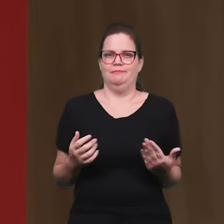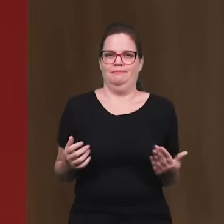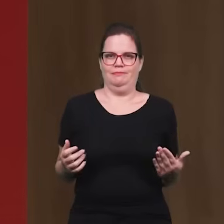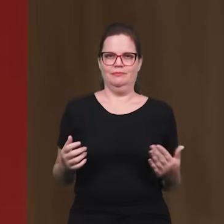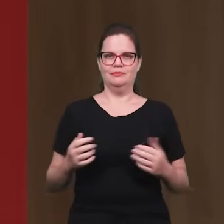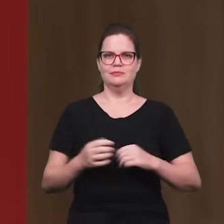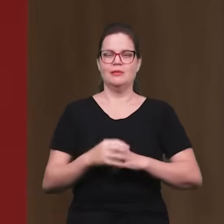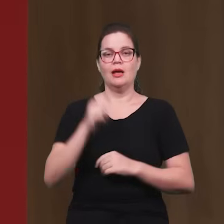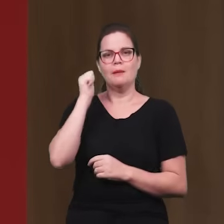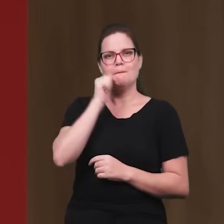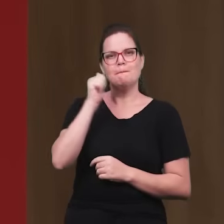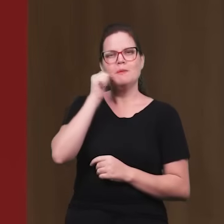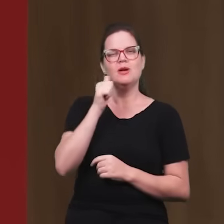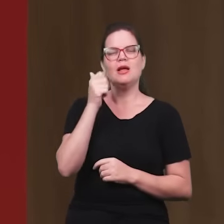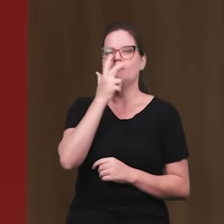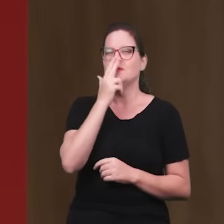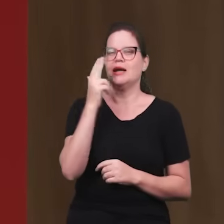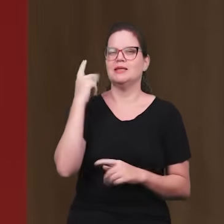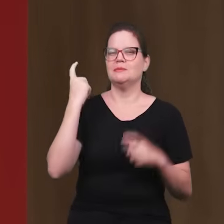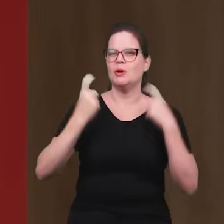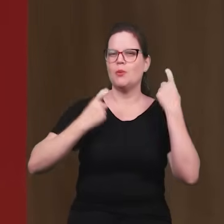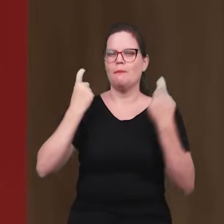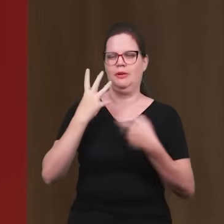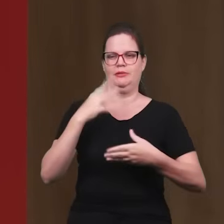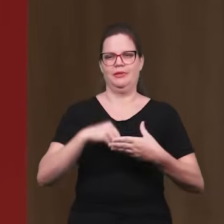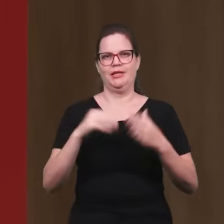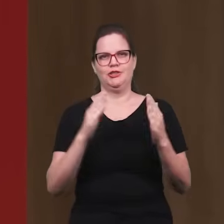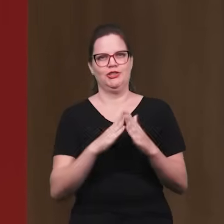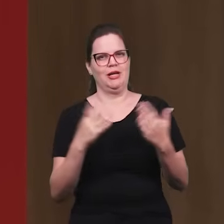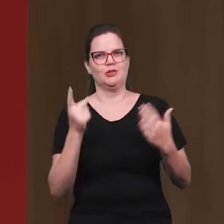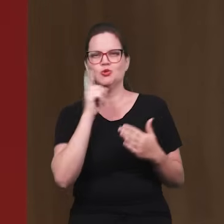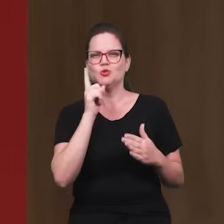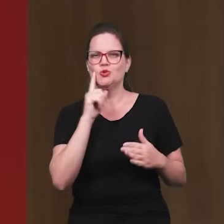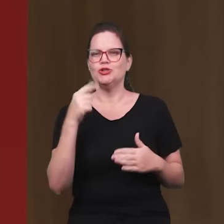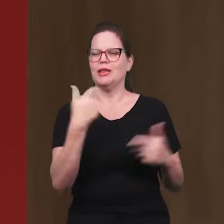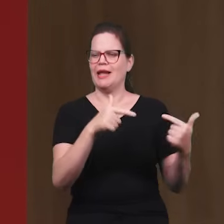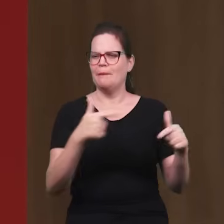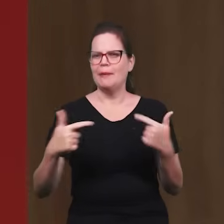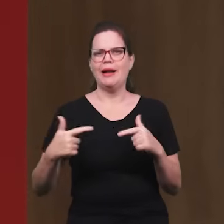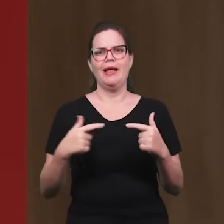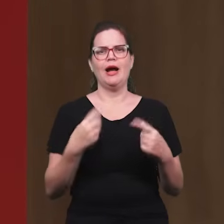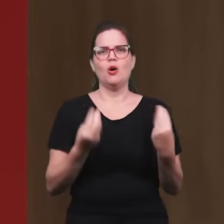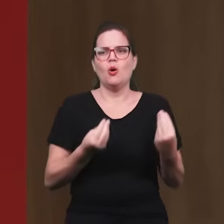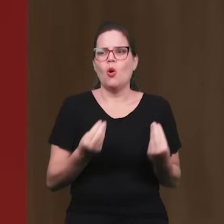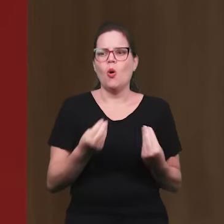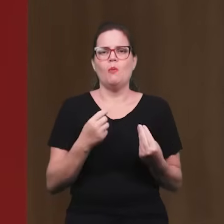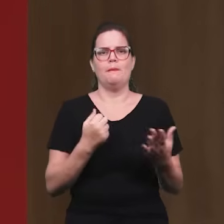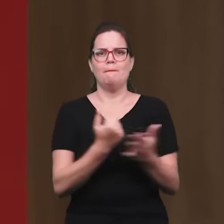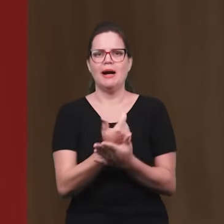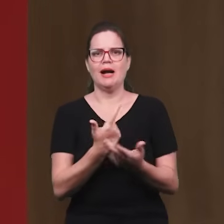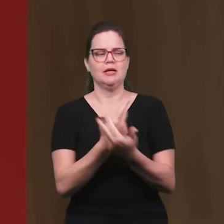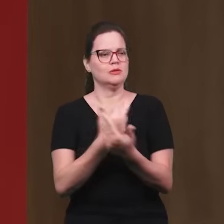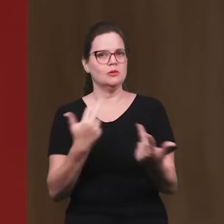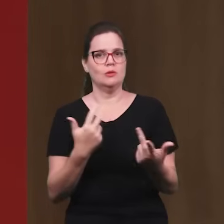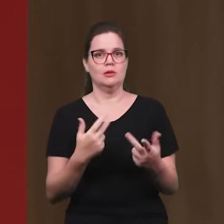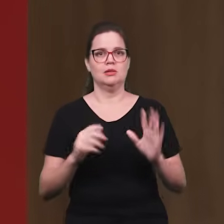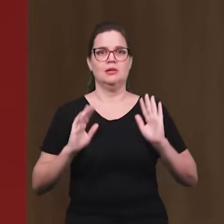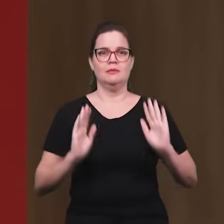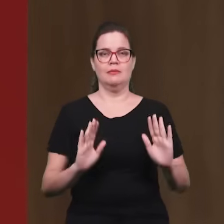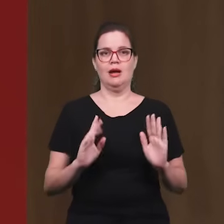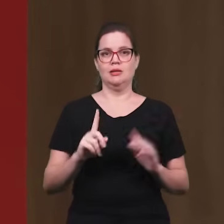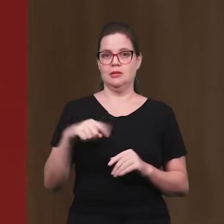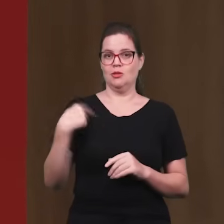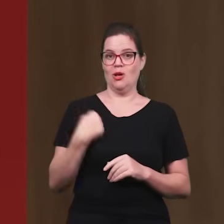dos nossos ambientes, de casa, dessa vida cotidiana, assim, a provisão, né? A provisão. Nós somos